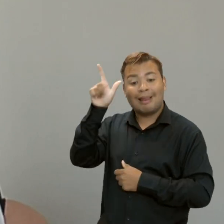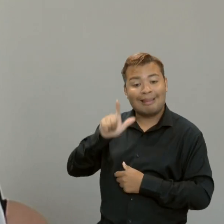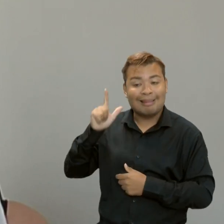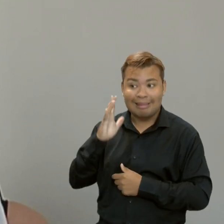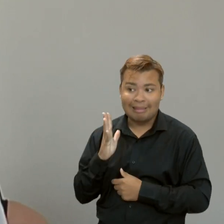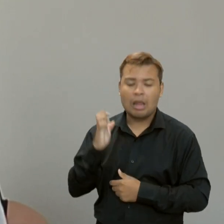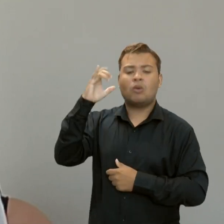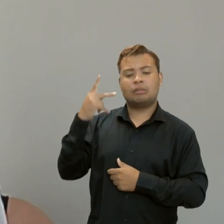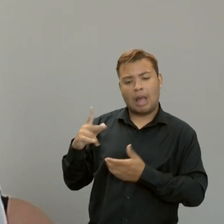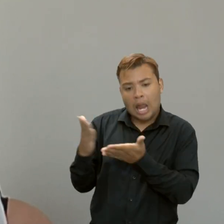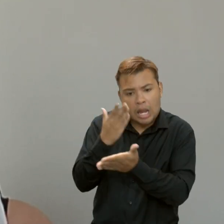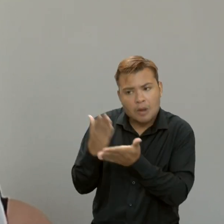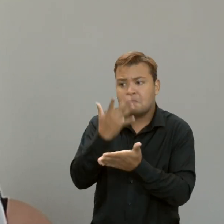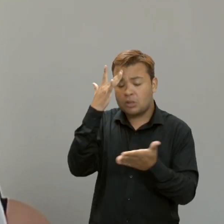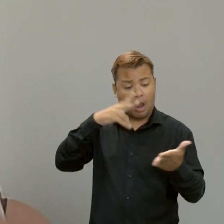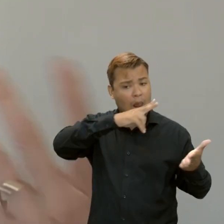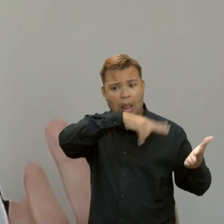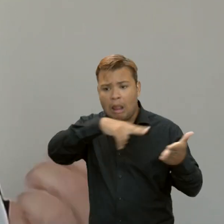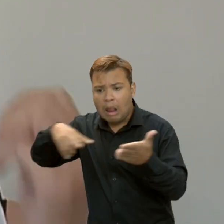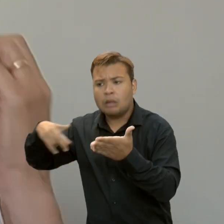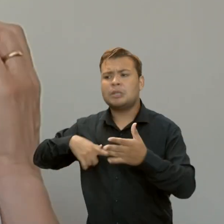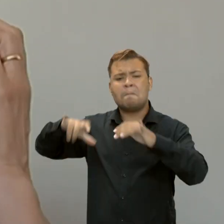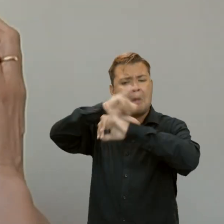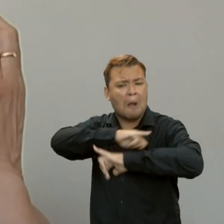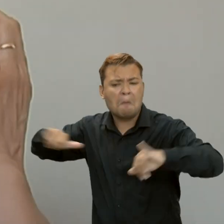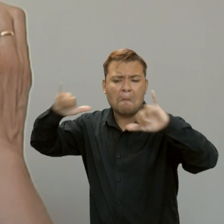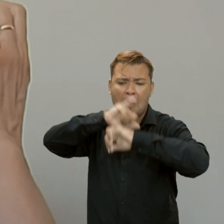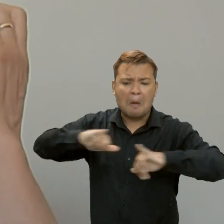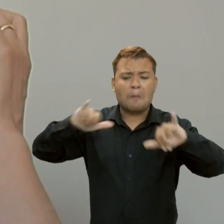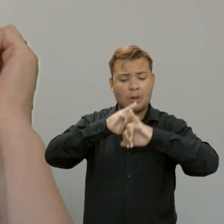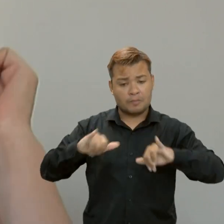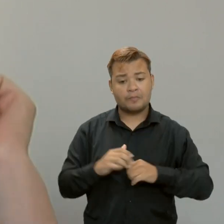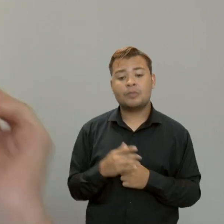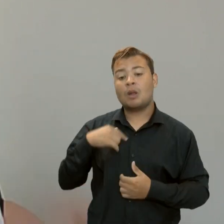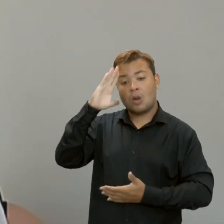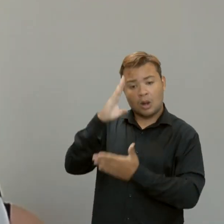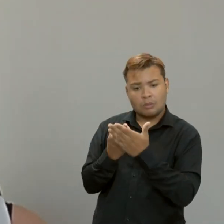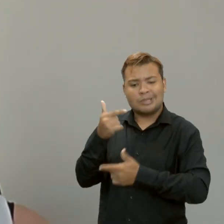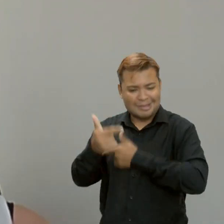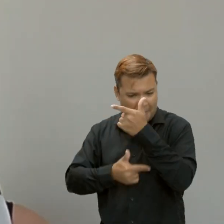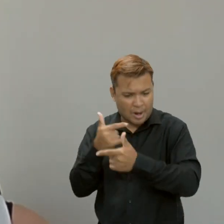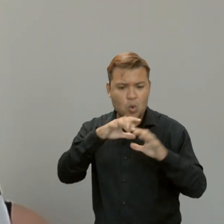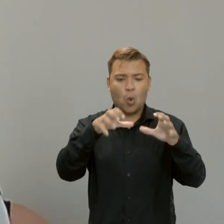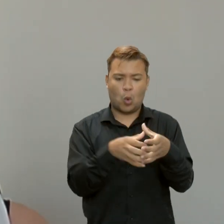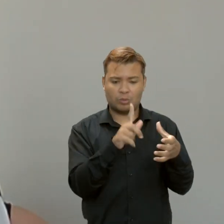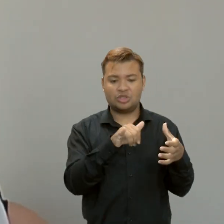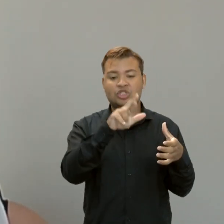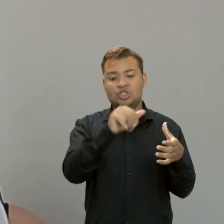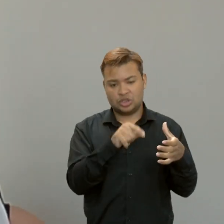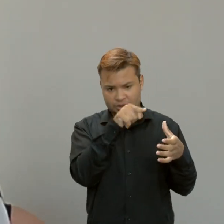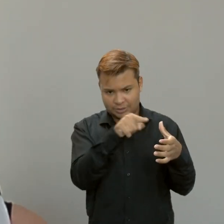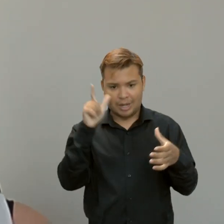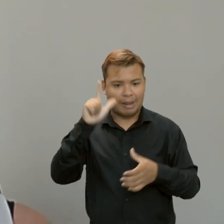visitada e revisitada, está sendo divulgada. Eu acho que tanto o trabalho do Gira Leodegária quanto, por